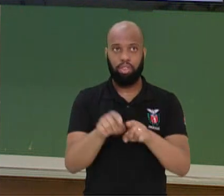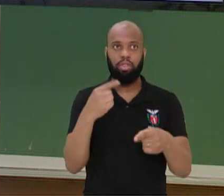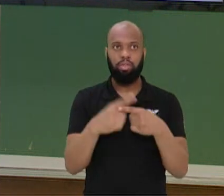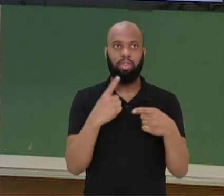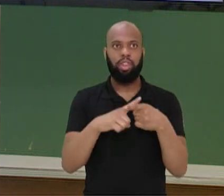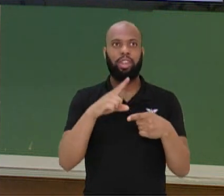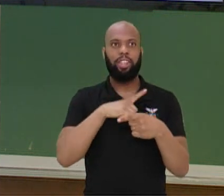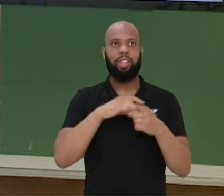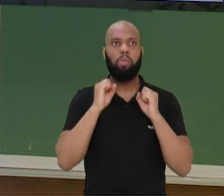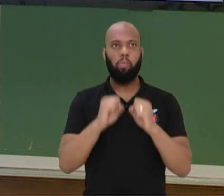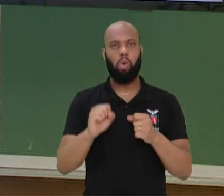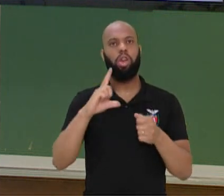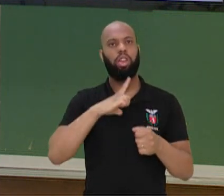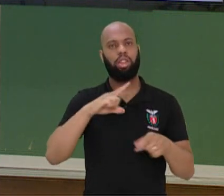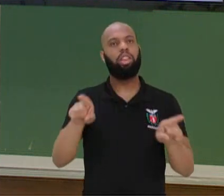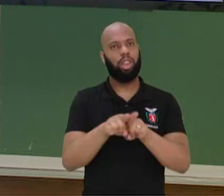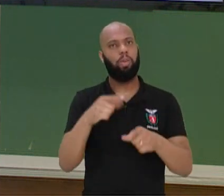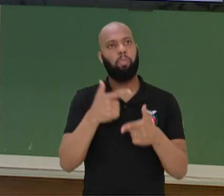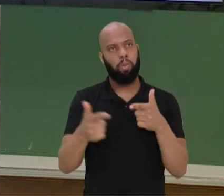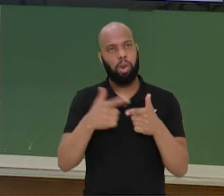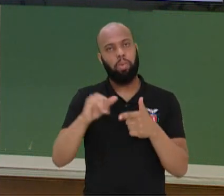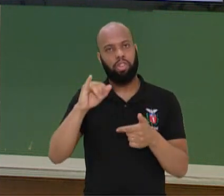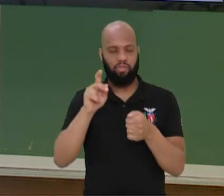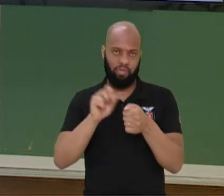muito alta, pode gerar transtornos.